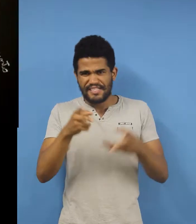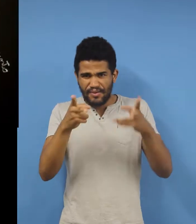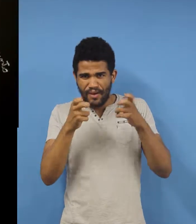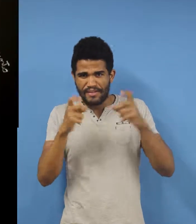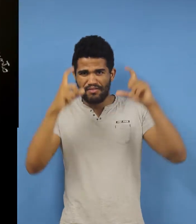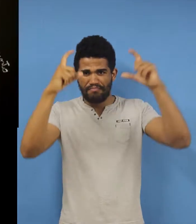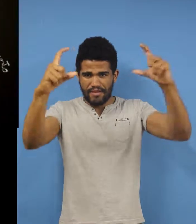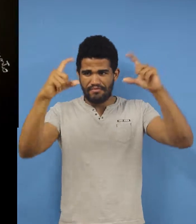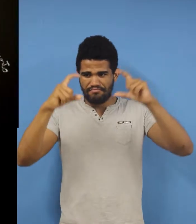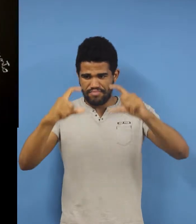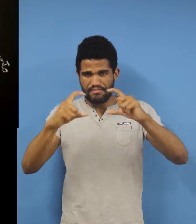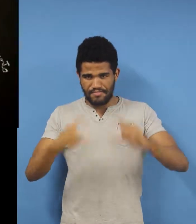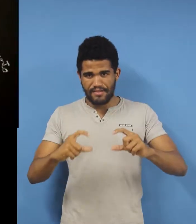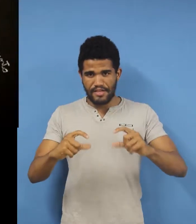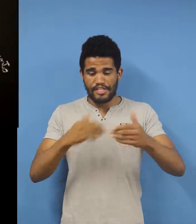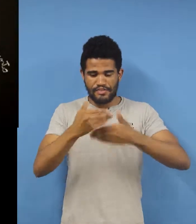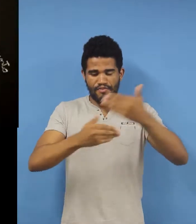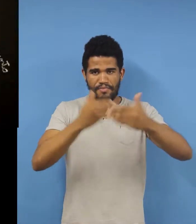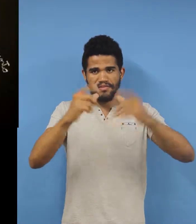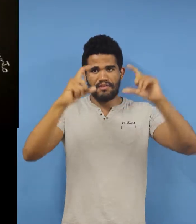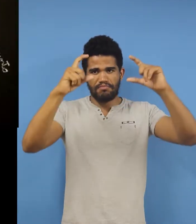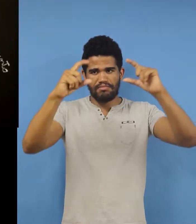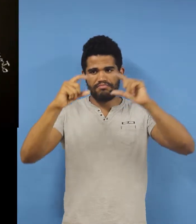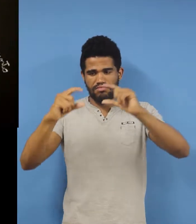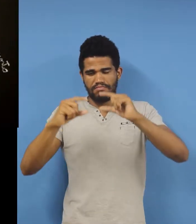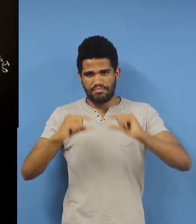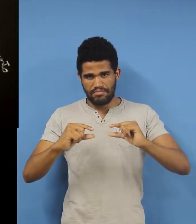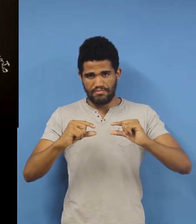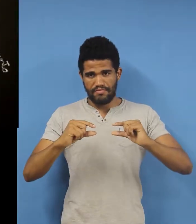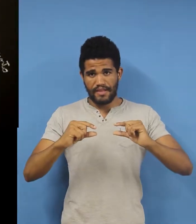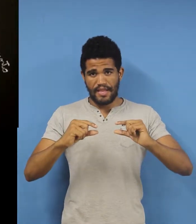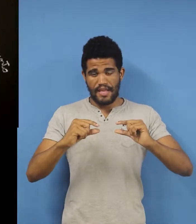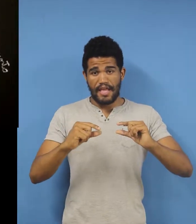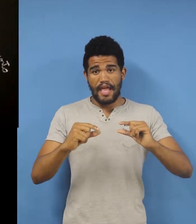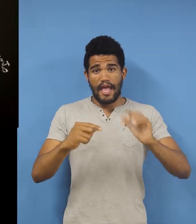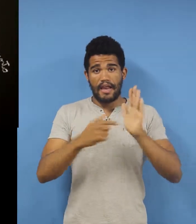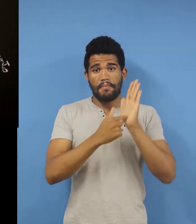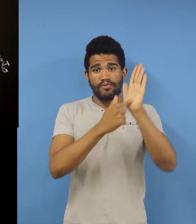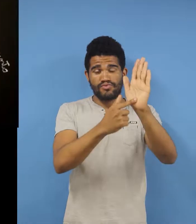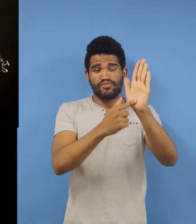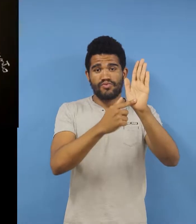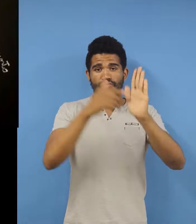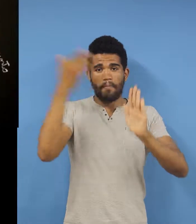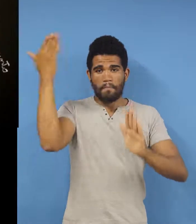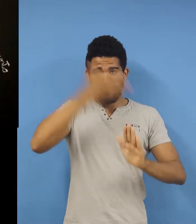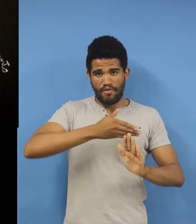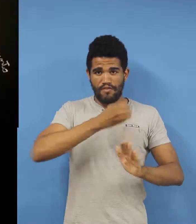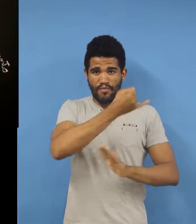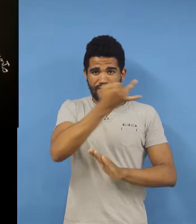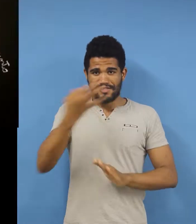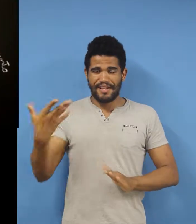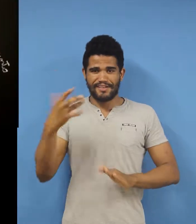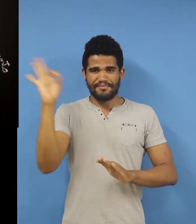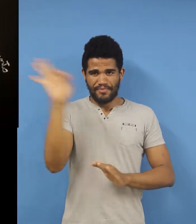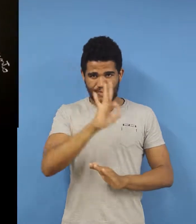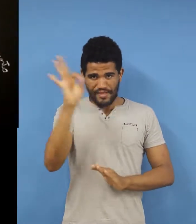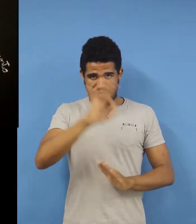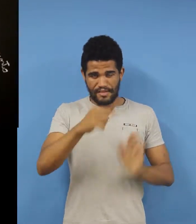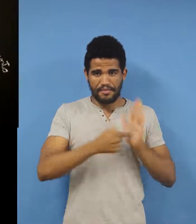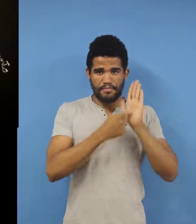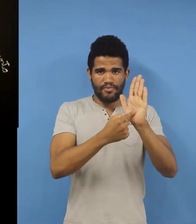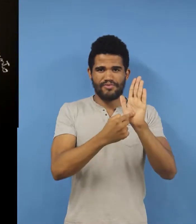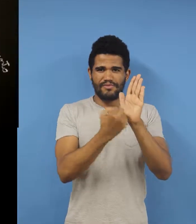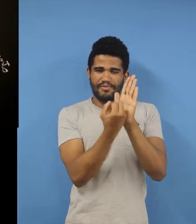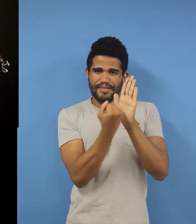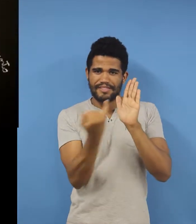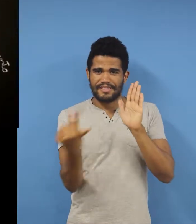a opinião da Júlia e conseguiu localizar os argumentos dela e o tópico frasal? O tópico